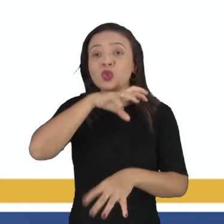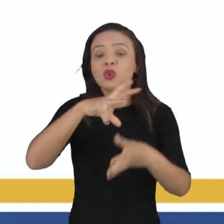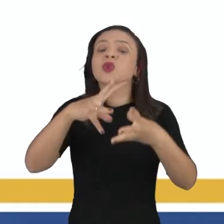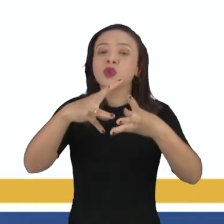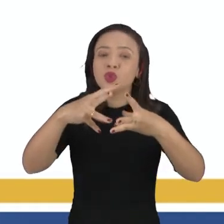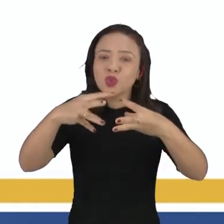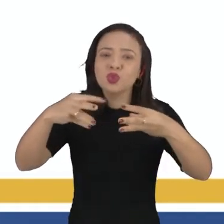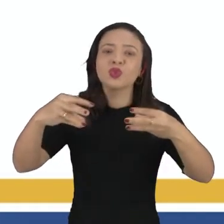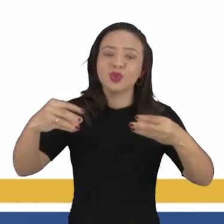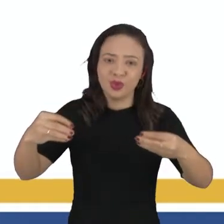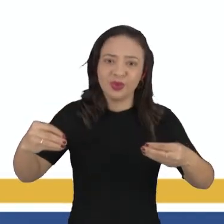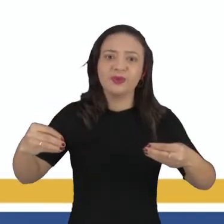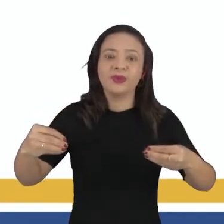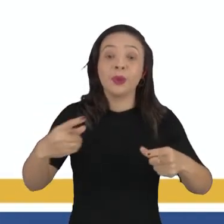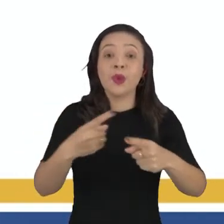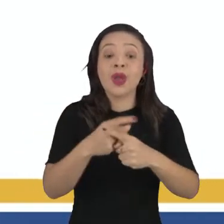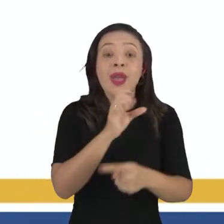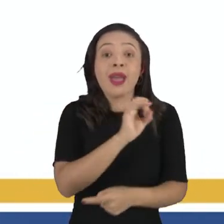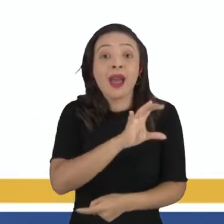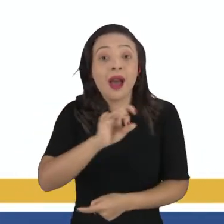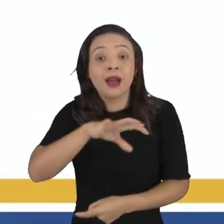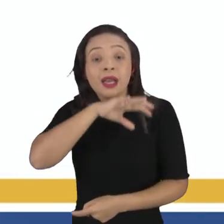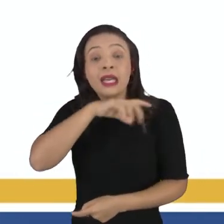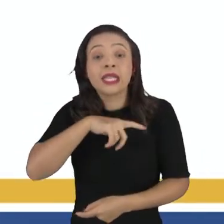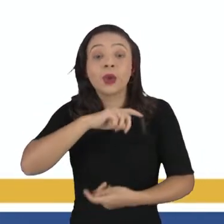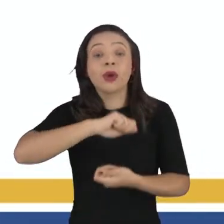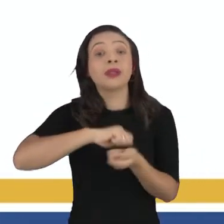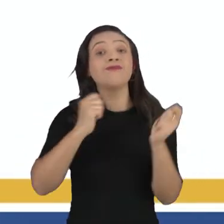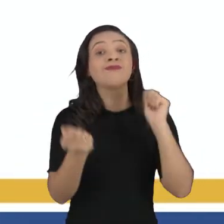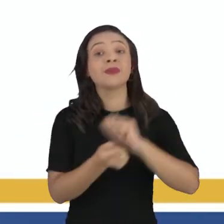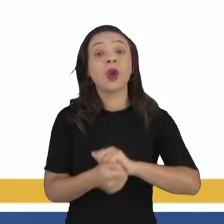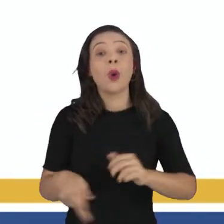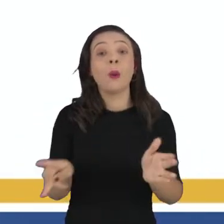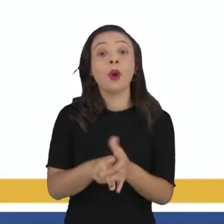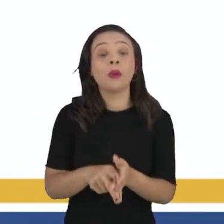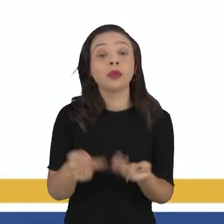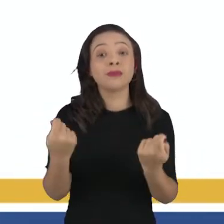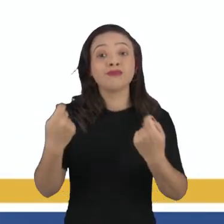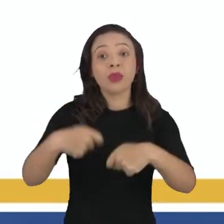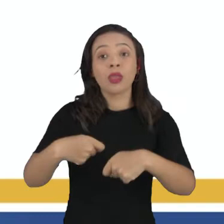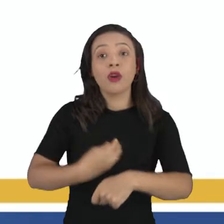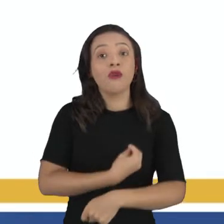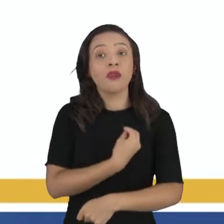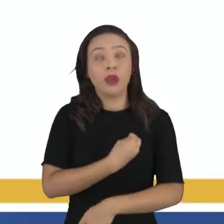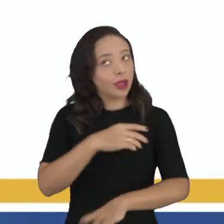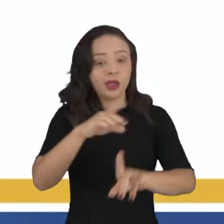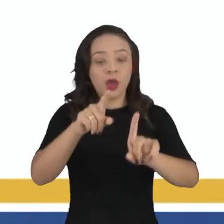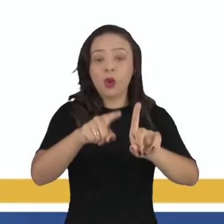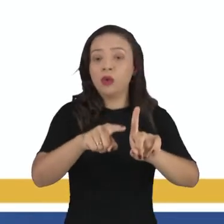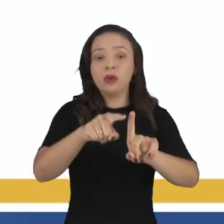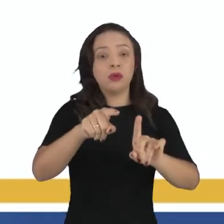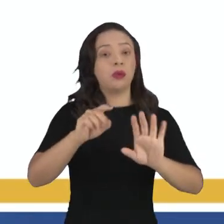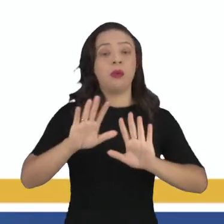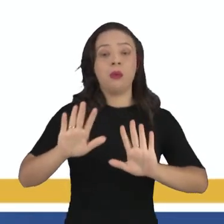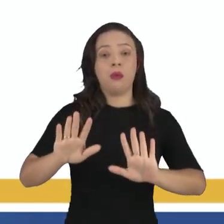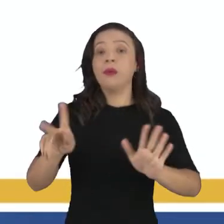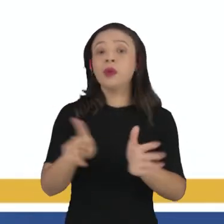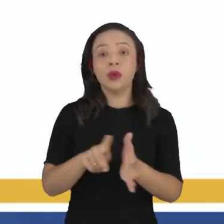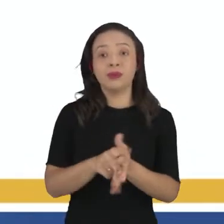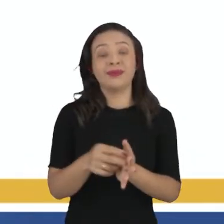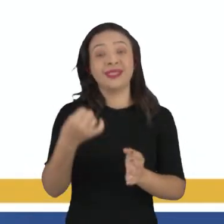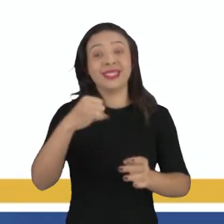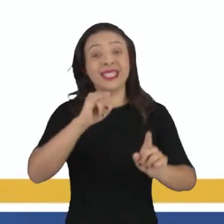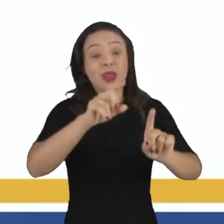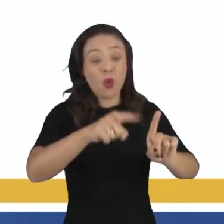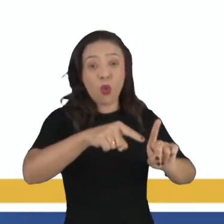de espécies, tá bom? Porque cada espécie ela é adaptada a viver em uma faixa de temperatura, né? Se a temperatura vai acima